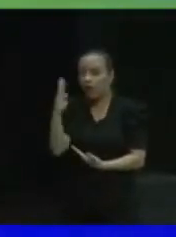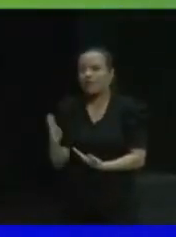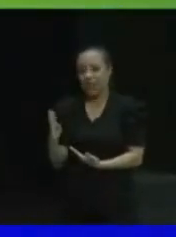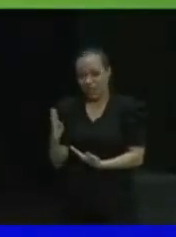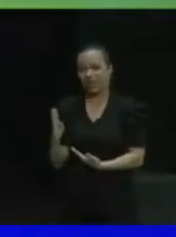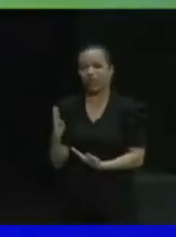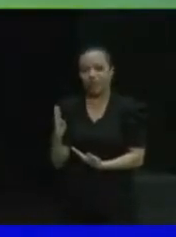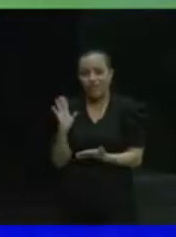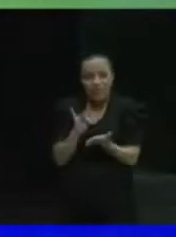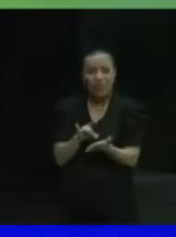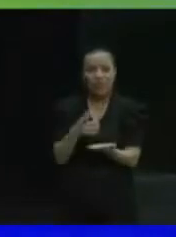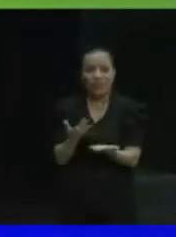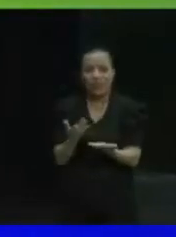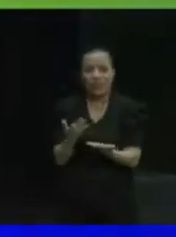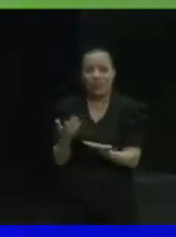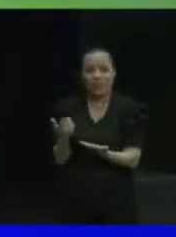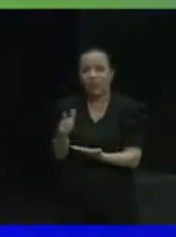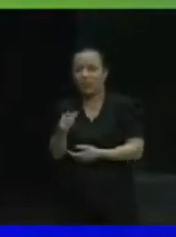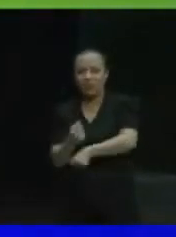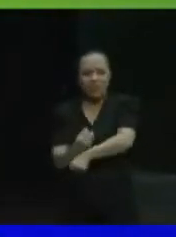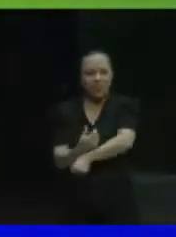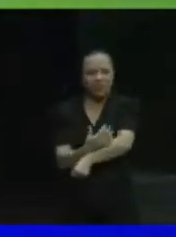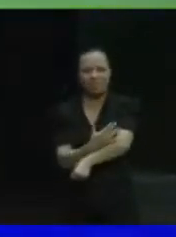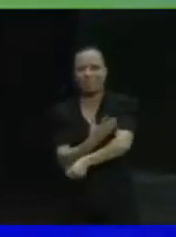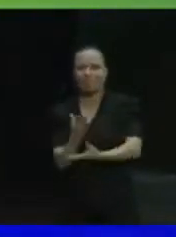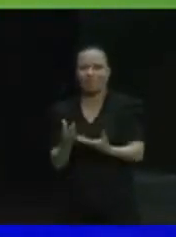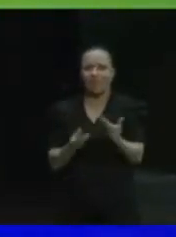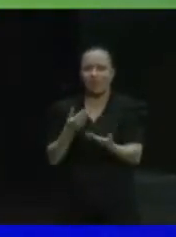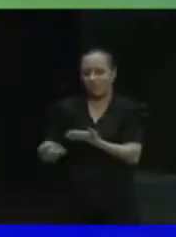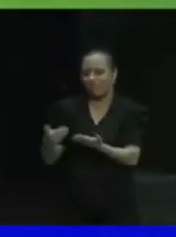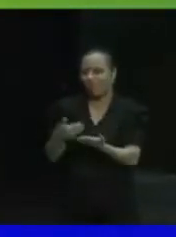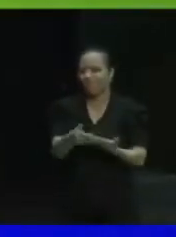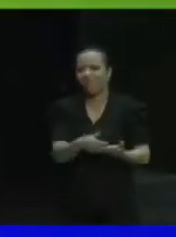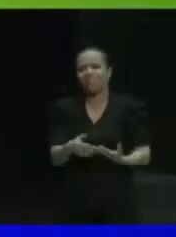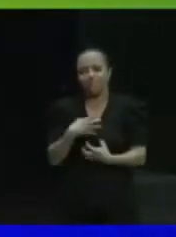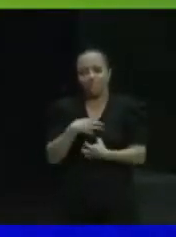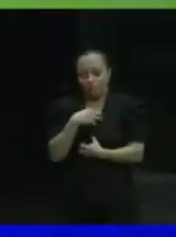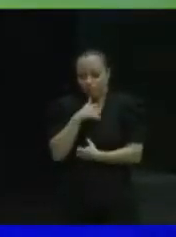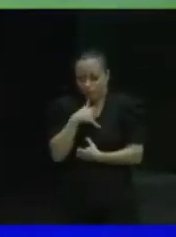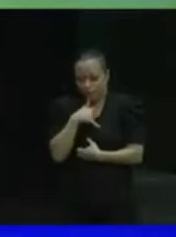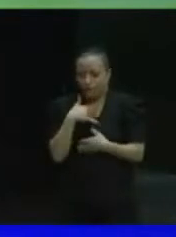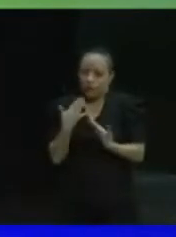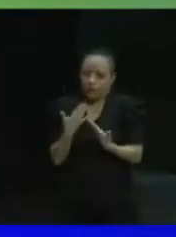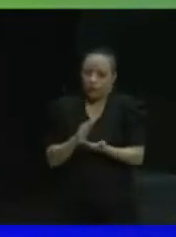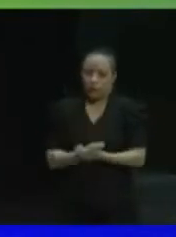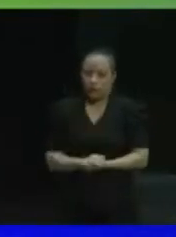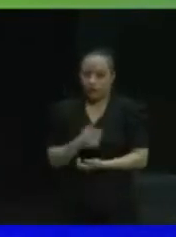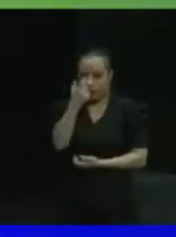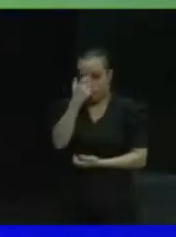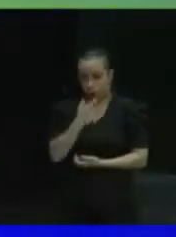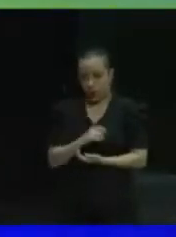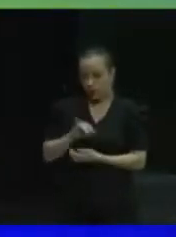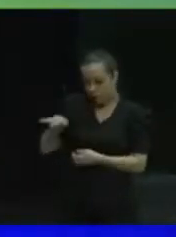ou brasileira que não tenha se emocionado com essas perdas. Aproveito aqui o momento